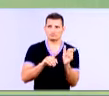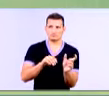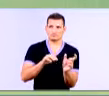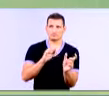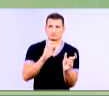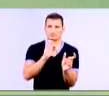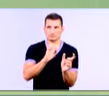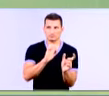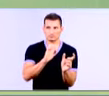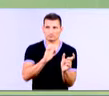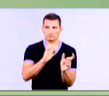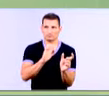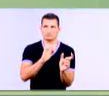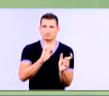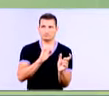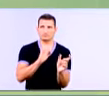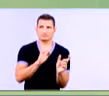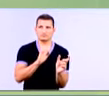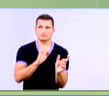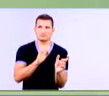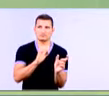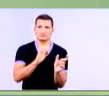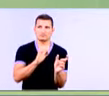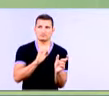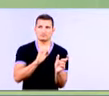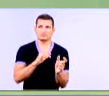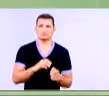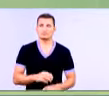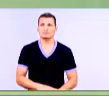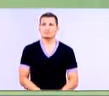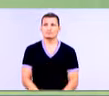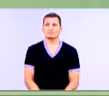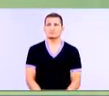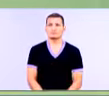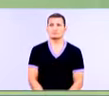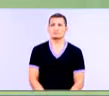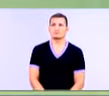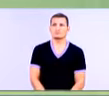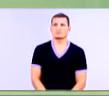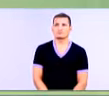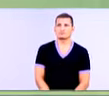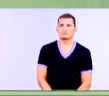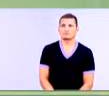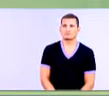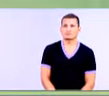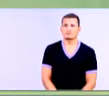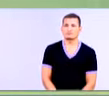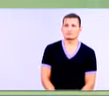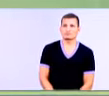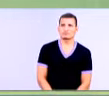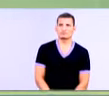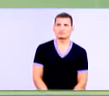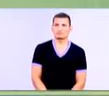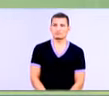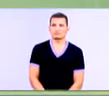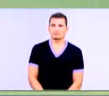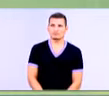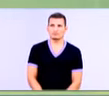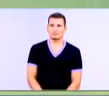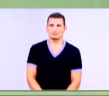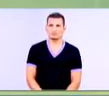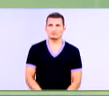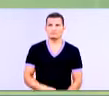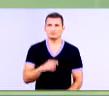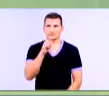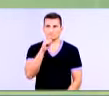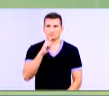recebe uma variável mais uma operação, mais outra variável, pode ser qualquer operador aqui, gente, tá? Então aqui nós temos o